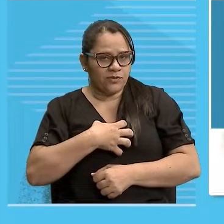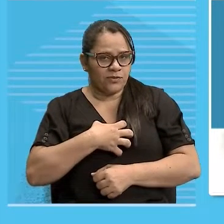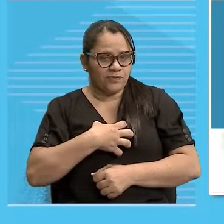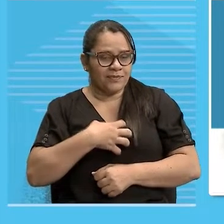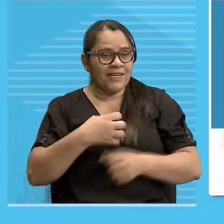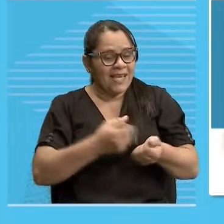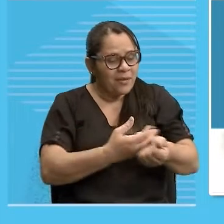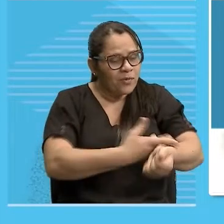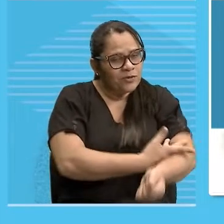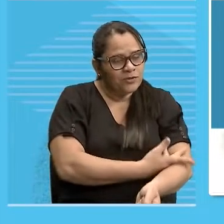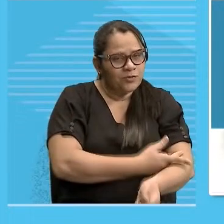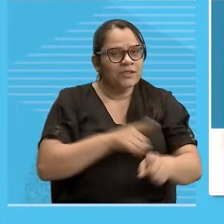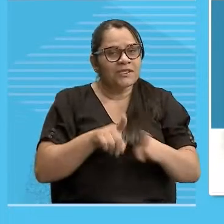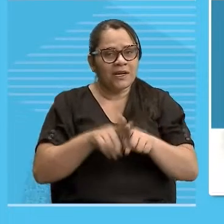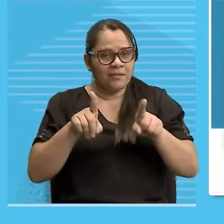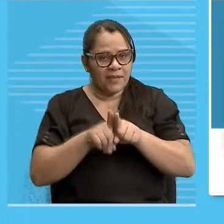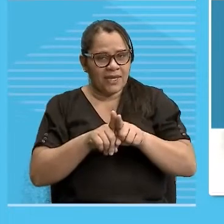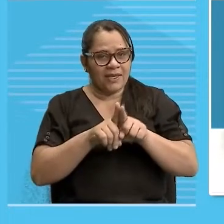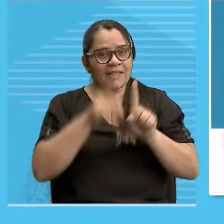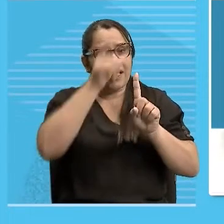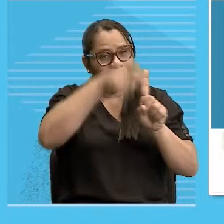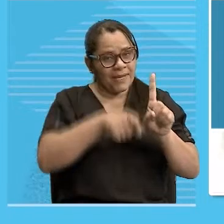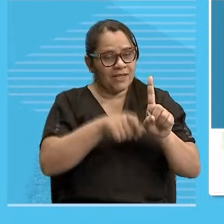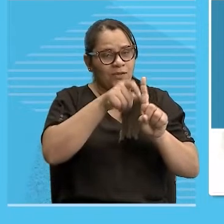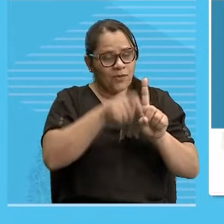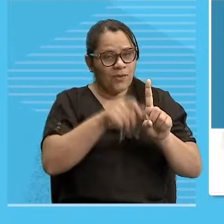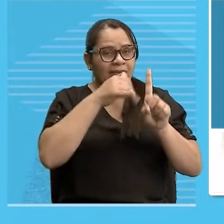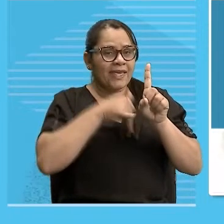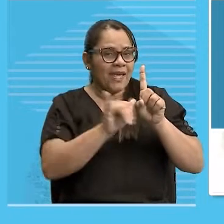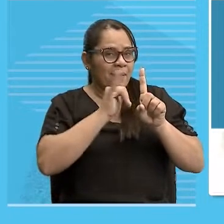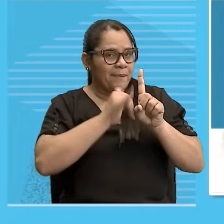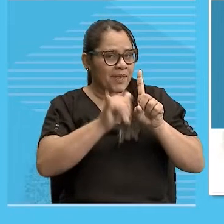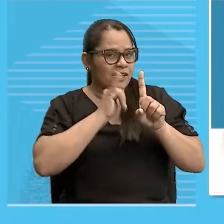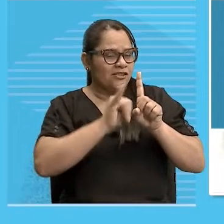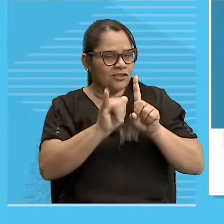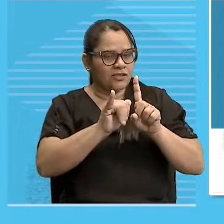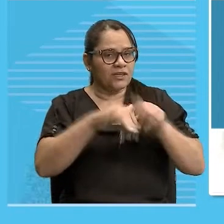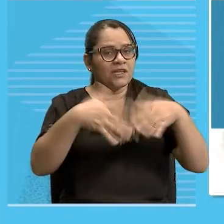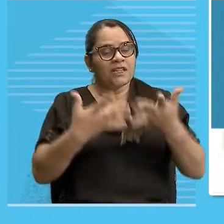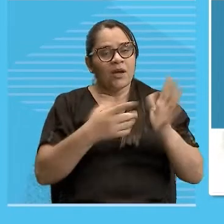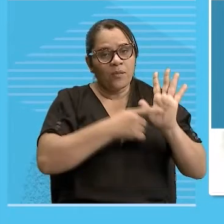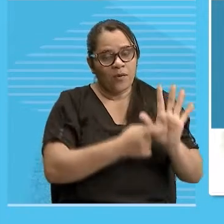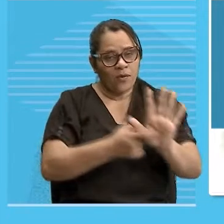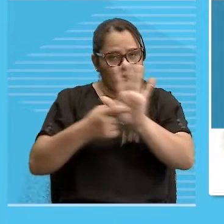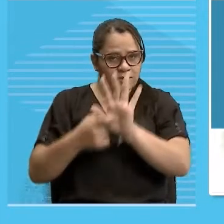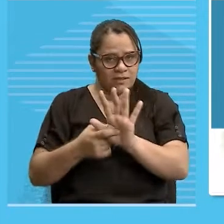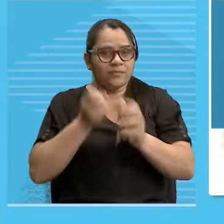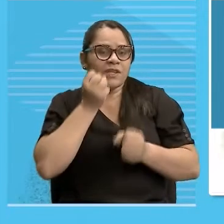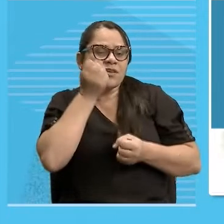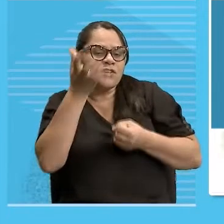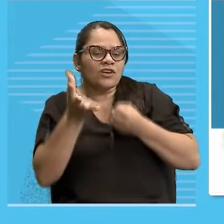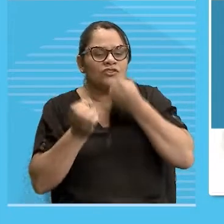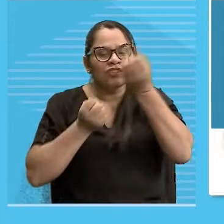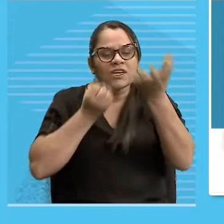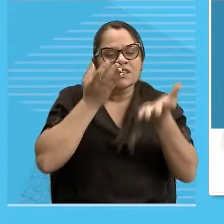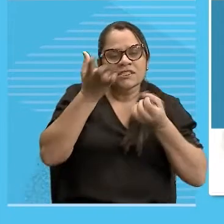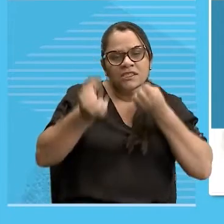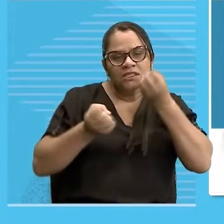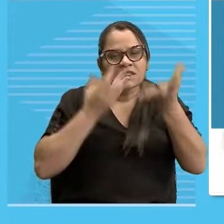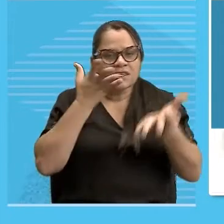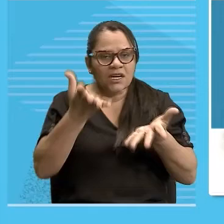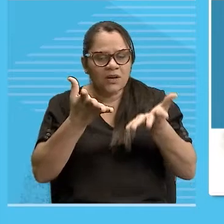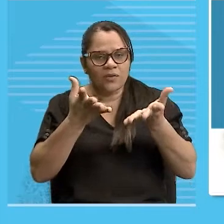e emoções do emissor, ela é muito presente. Então, a gente tem muita interjeição mesmo, e a interjeição é a